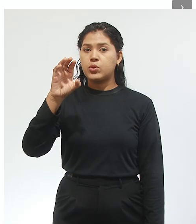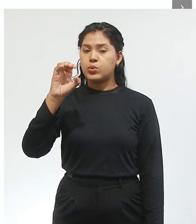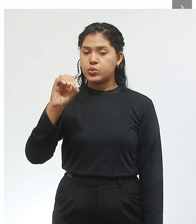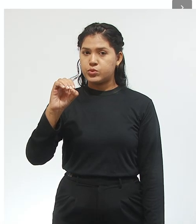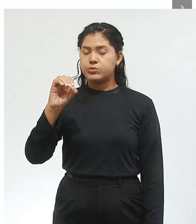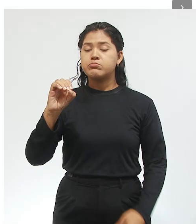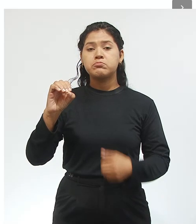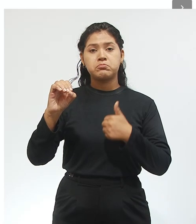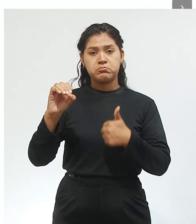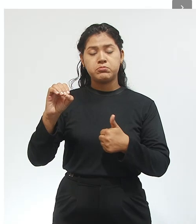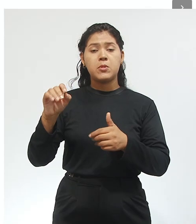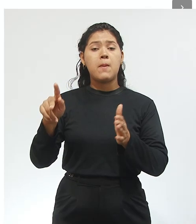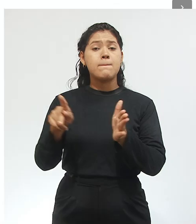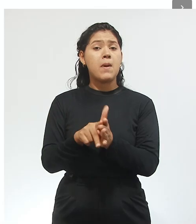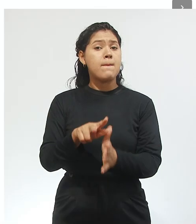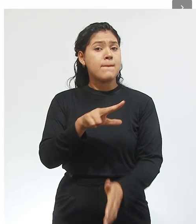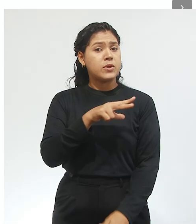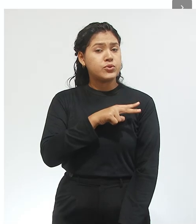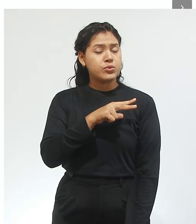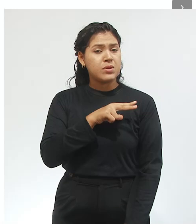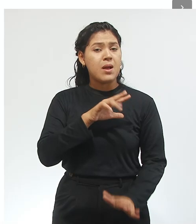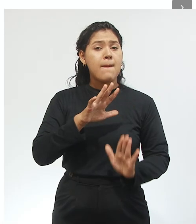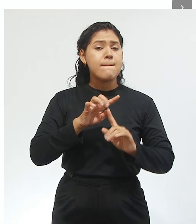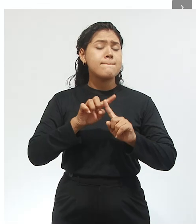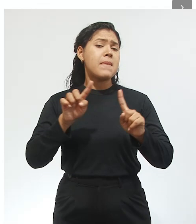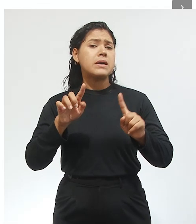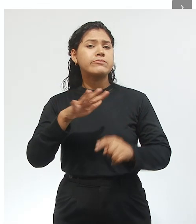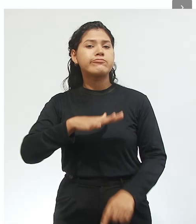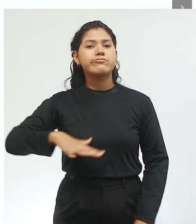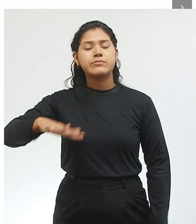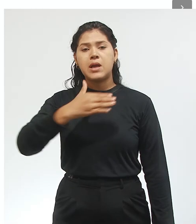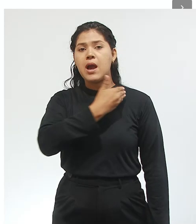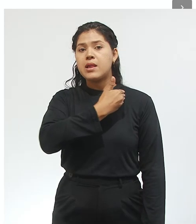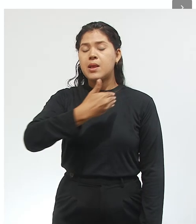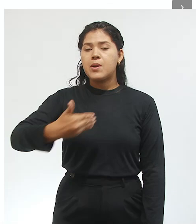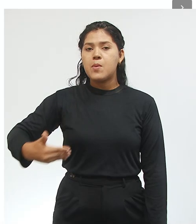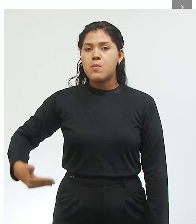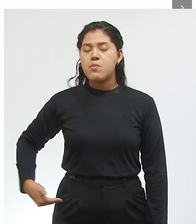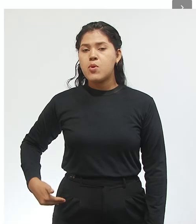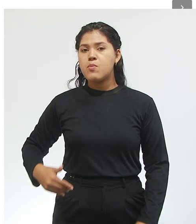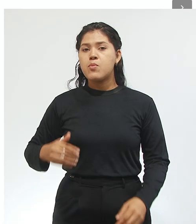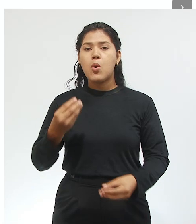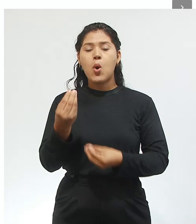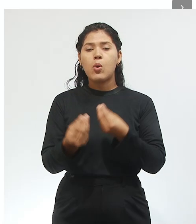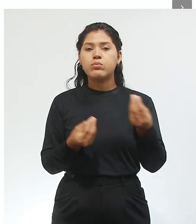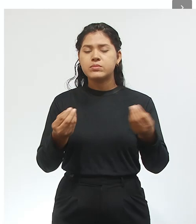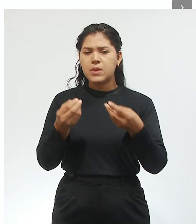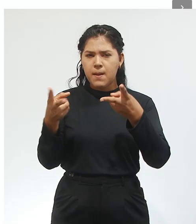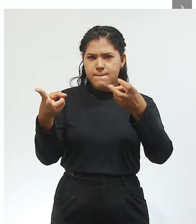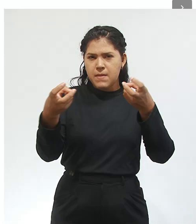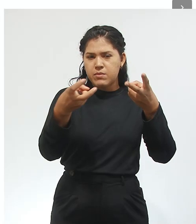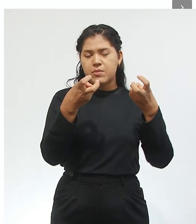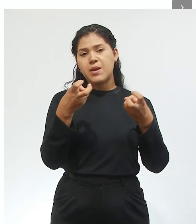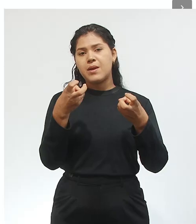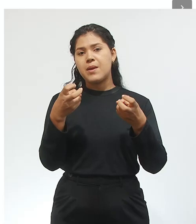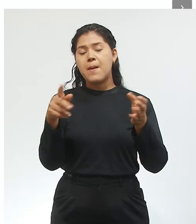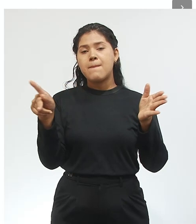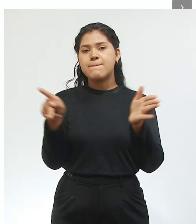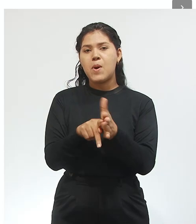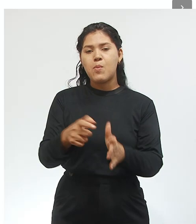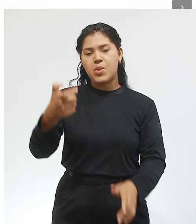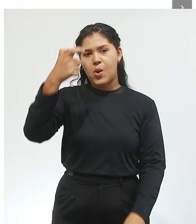público, muitas vezes o retorno, ele não é financeiro, né? Ele é de mudança de comportamento, de melhoria de nível